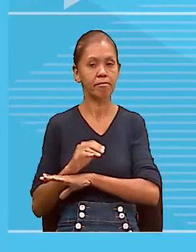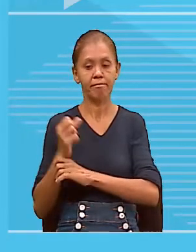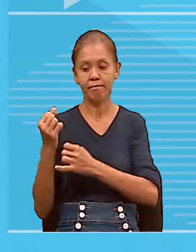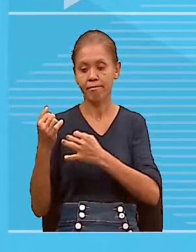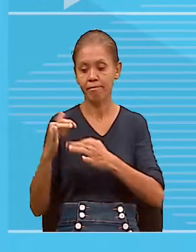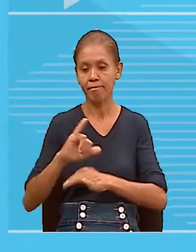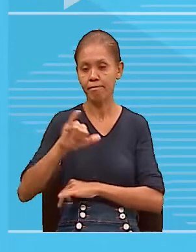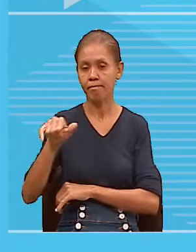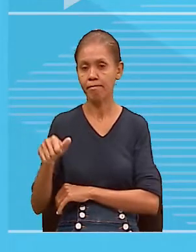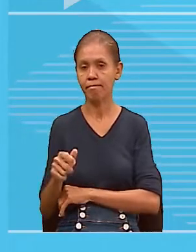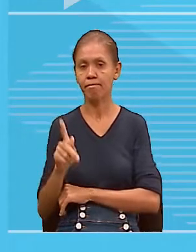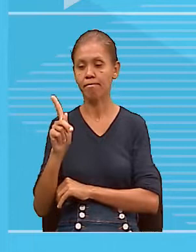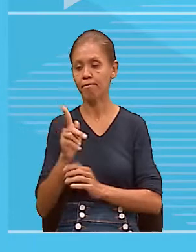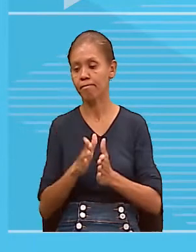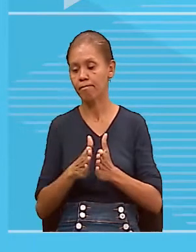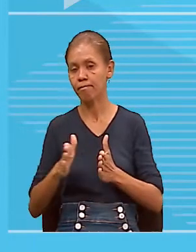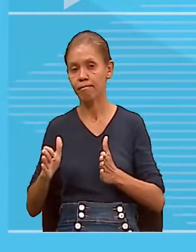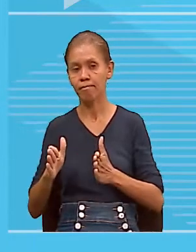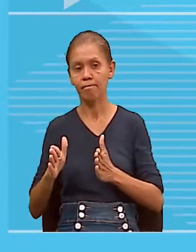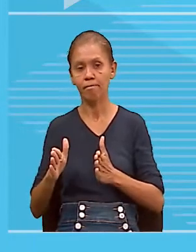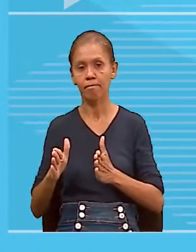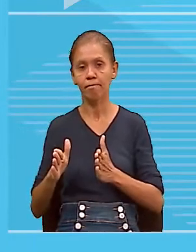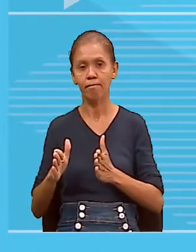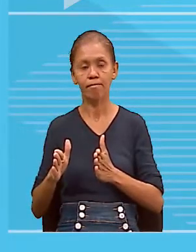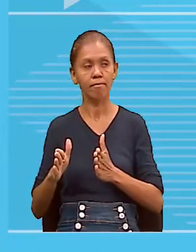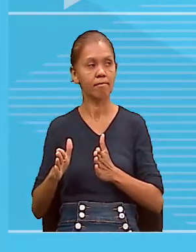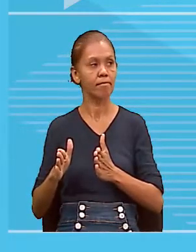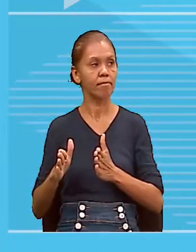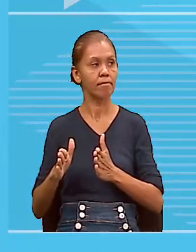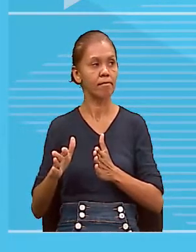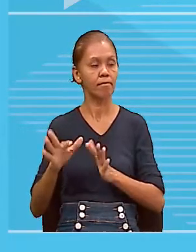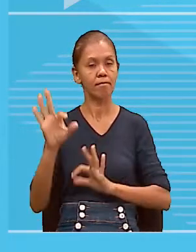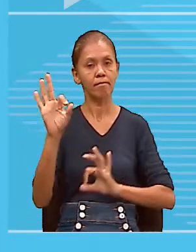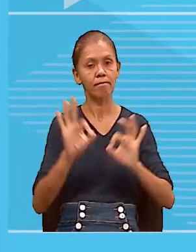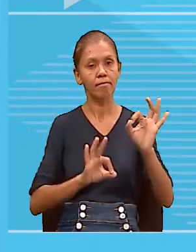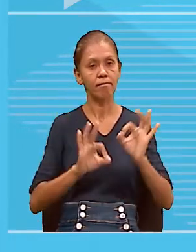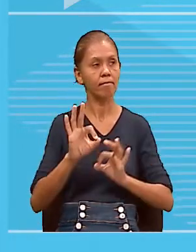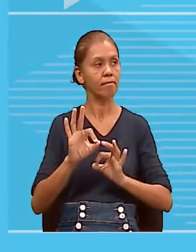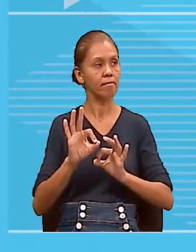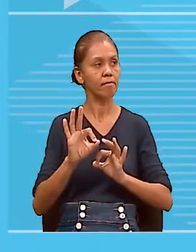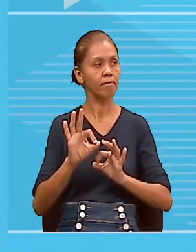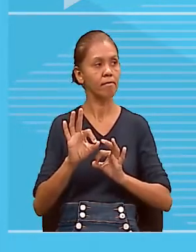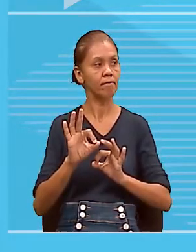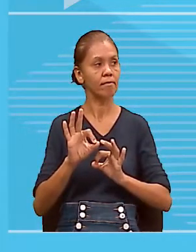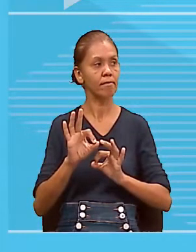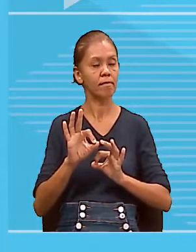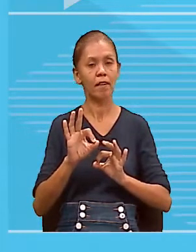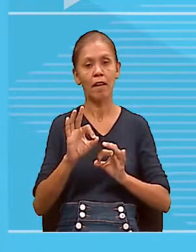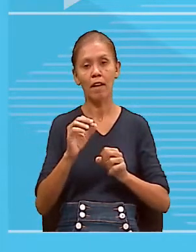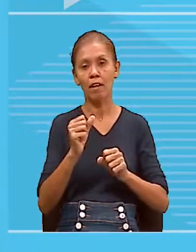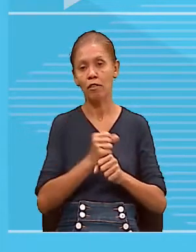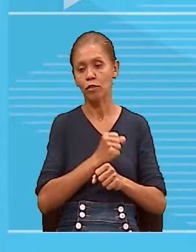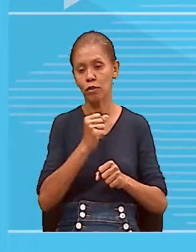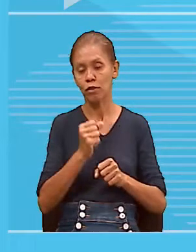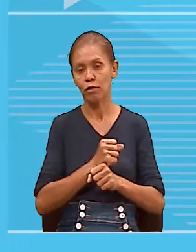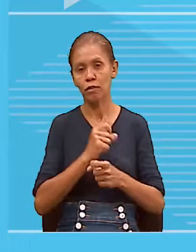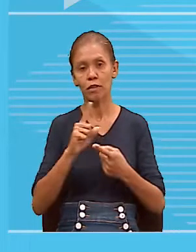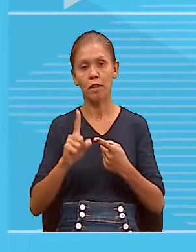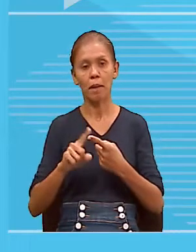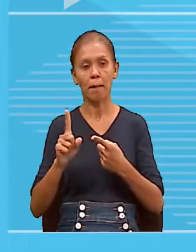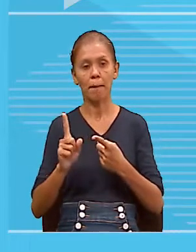principalmente no setor da construção civil do Comércio e de serviços de boa